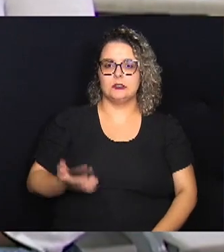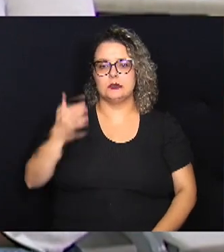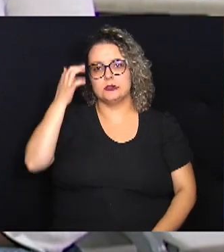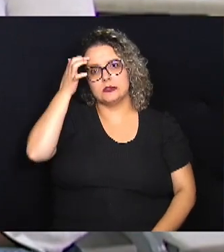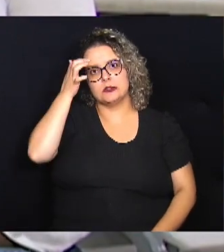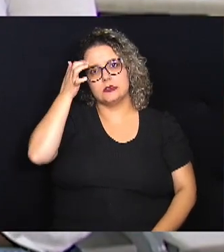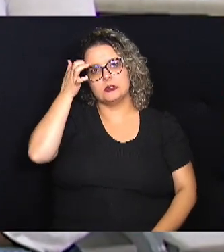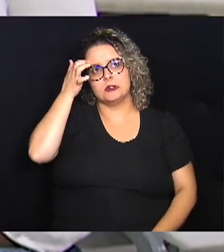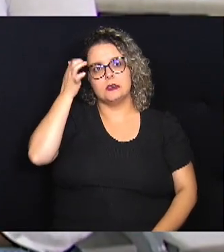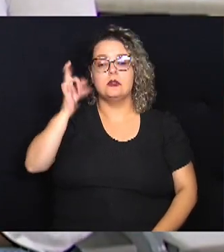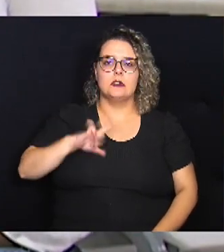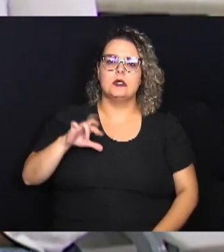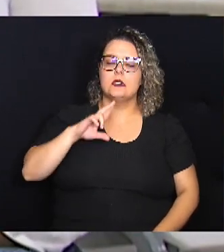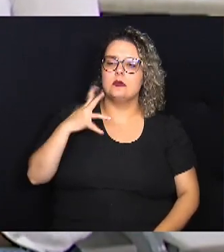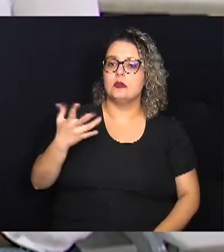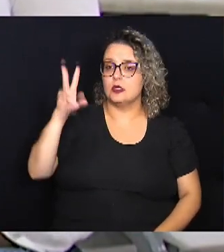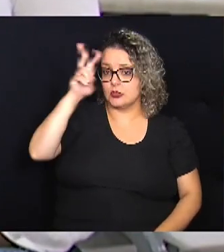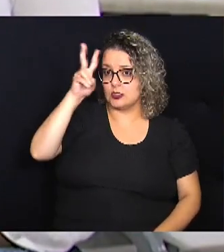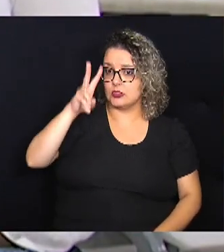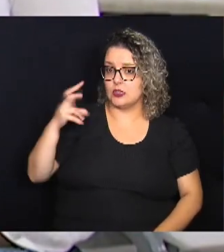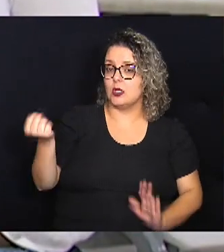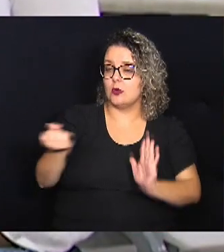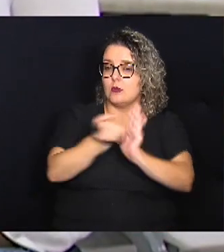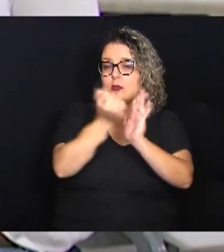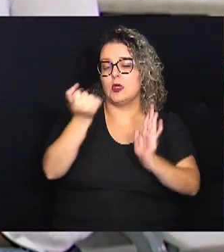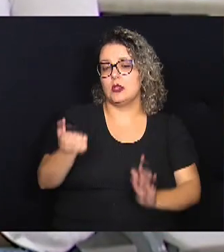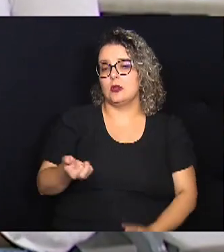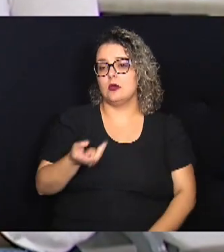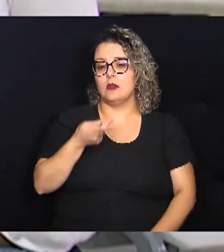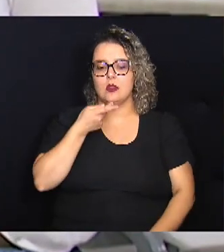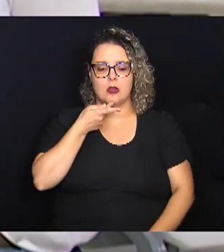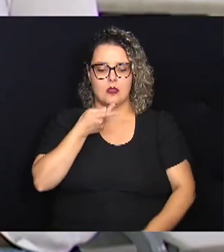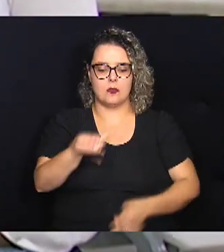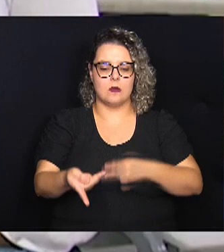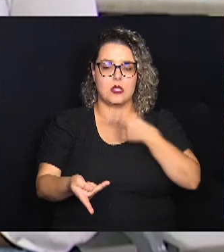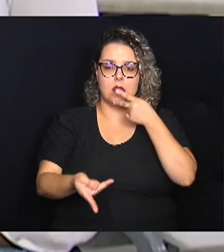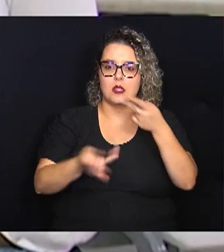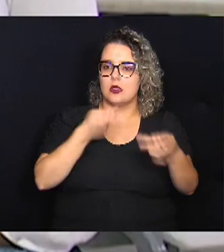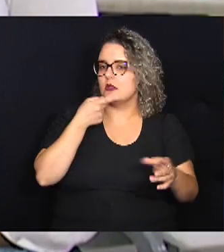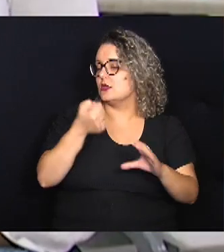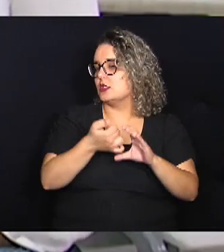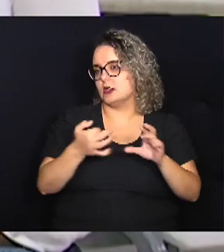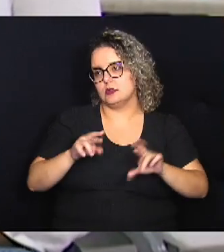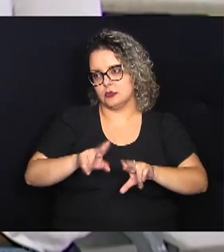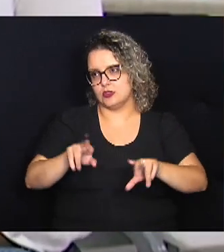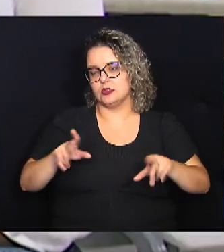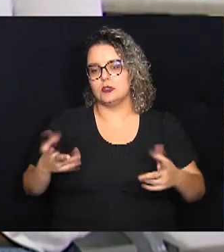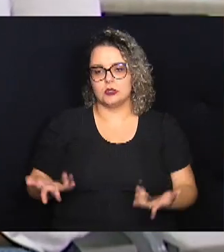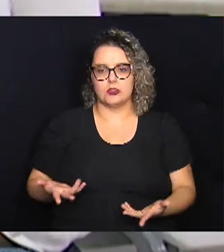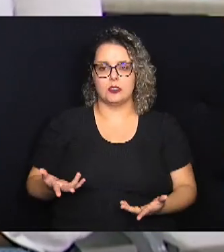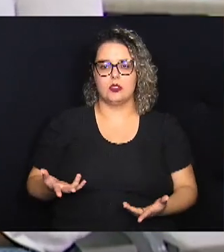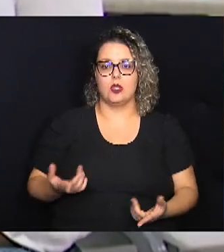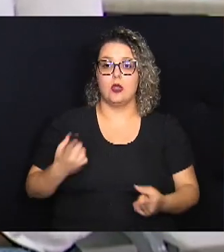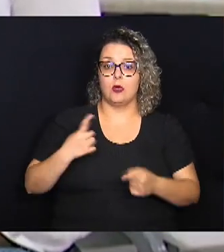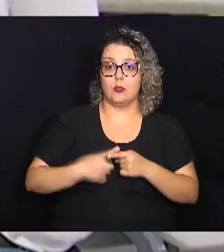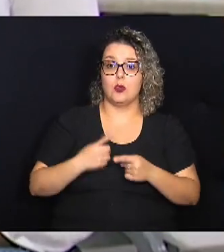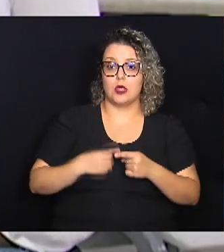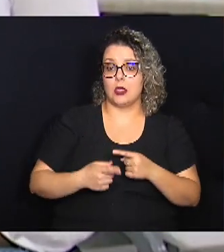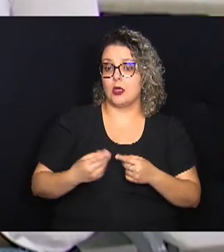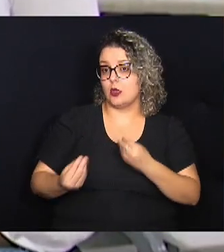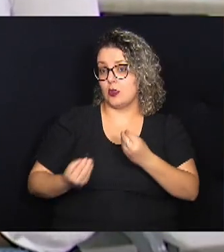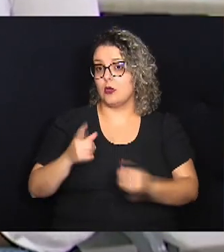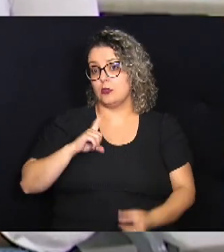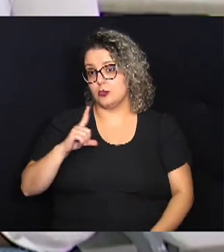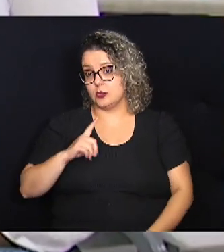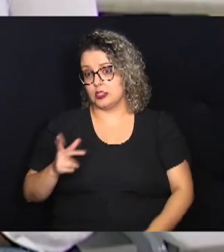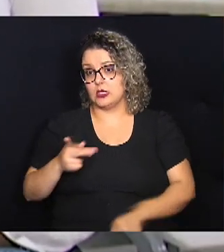ter como resultado histórico disso falares com características tão diferentes. Né? Porque como a gente tem um país que